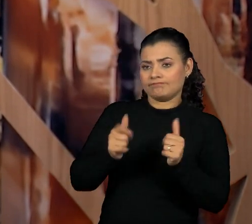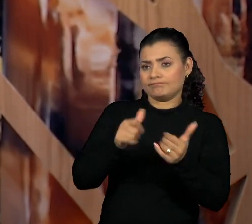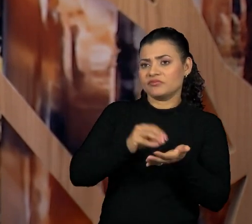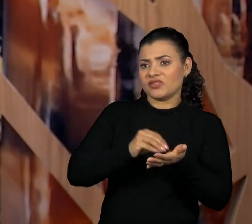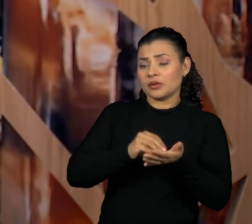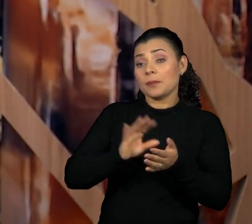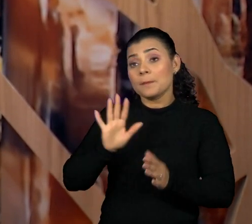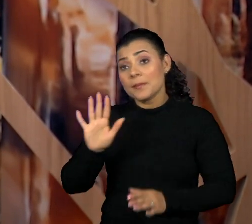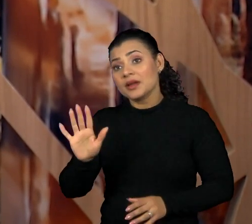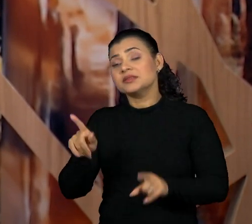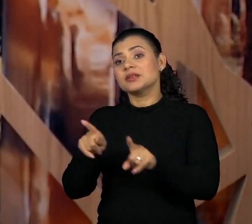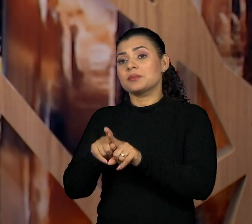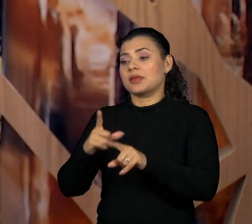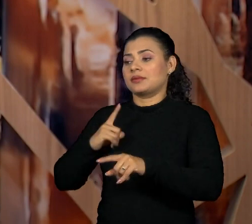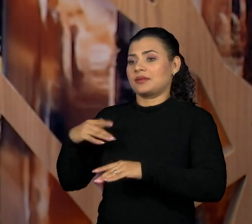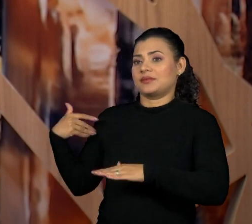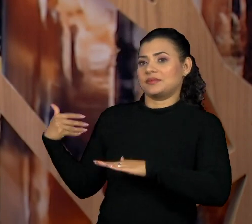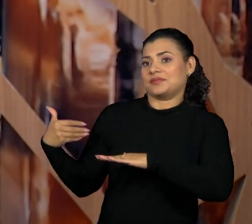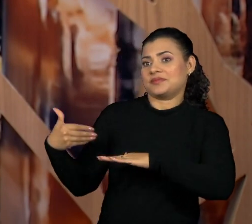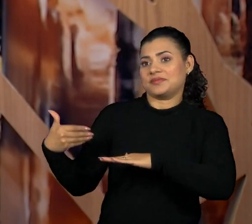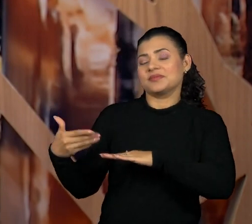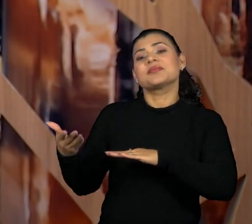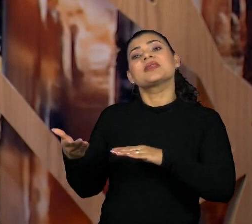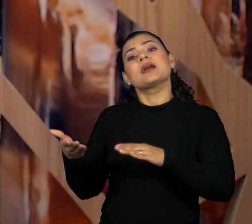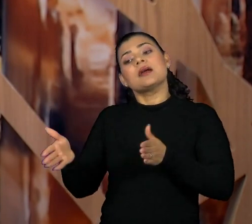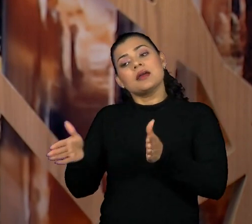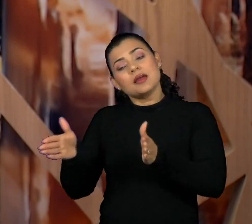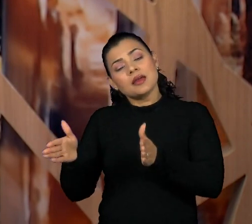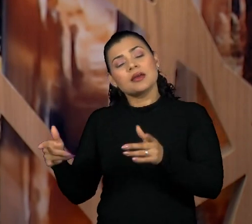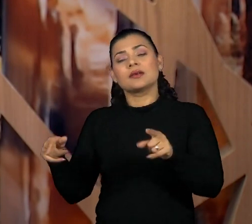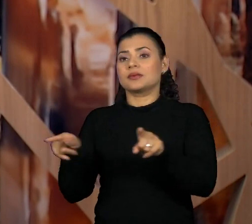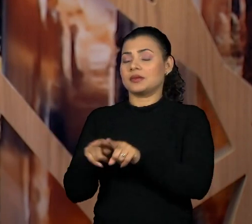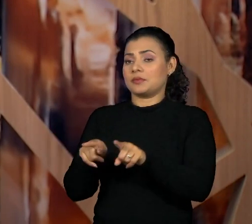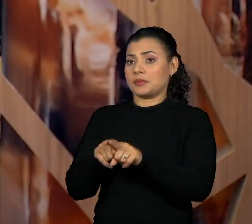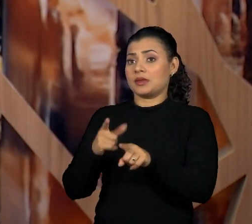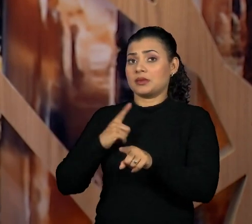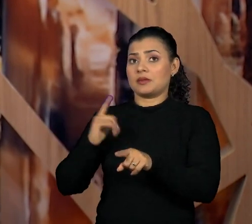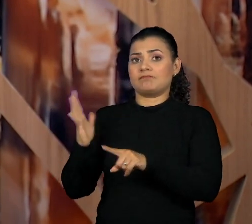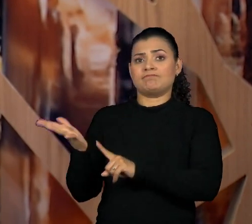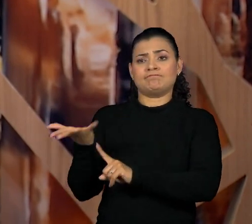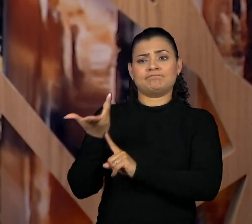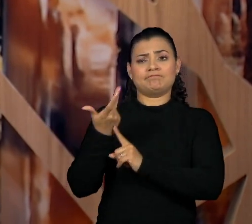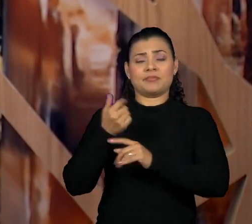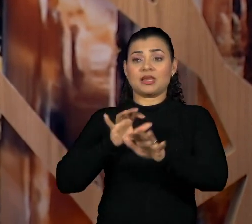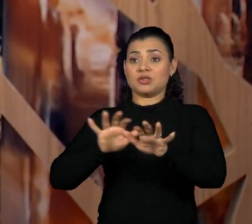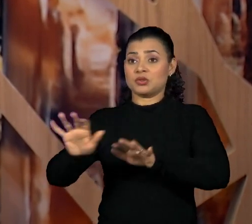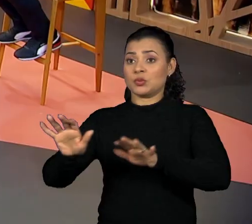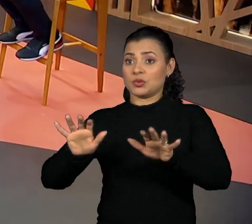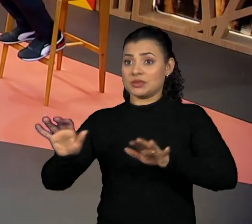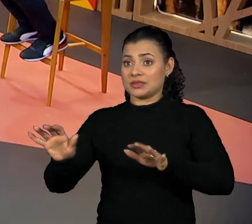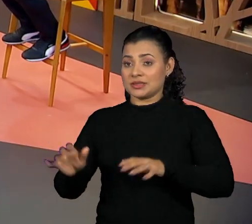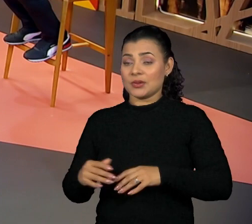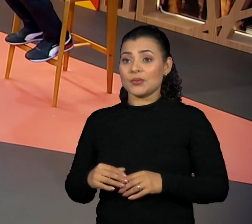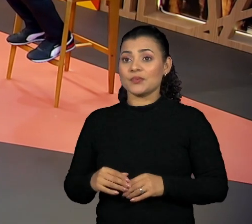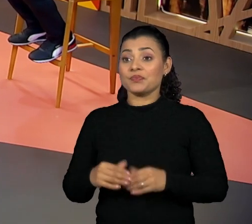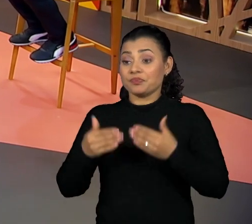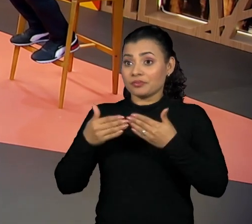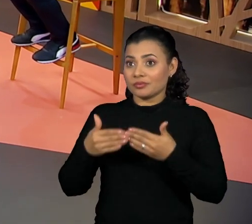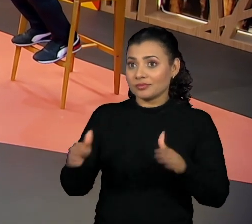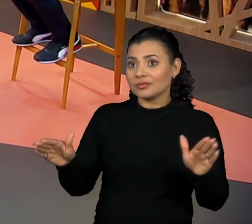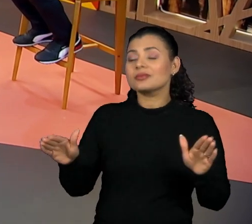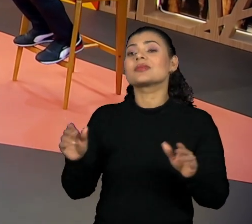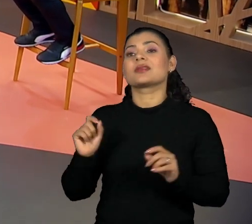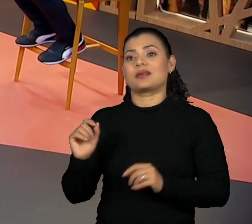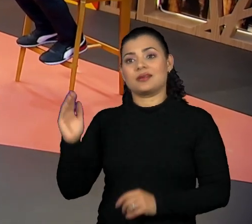temos contemporaneamente, e nessa magnífica exposição que abre